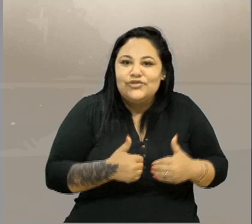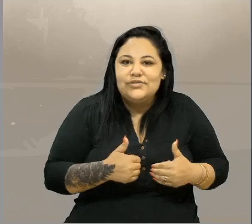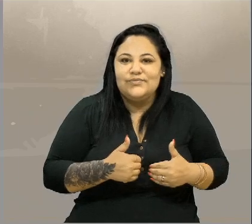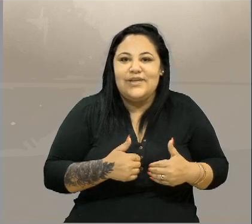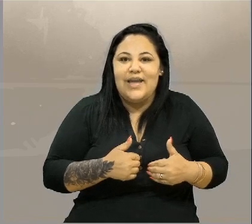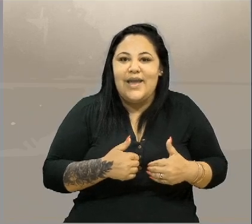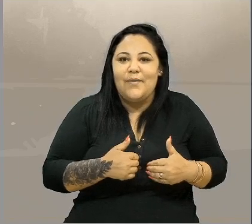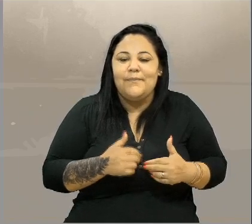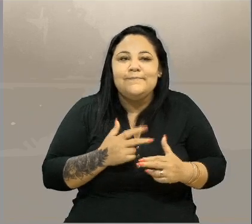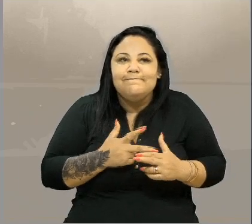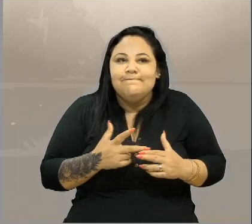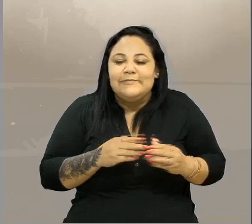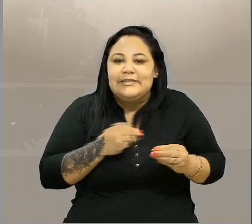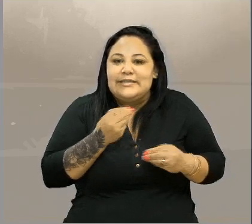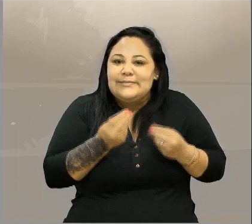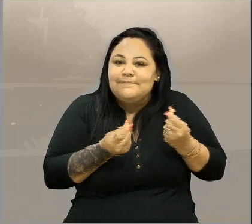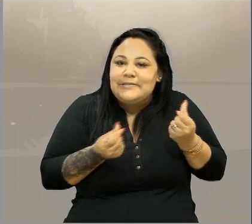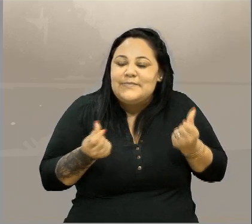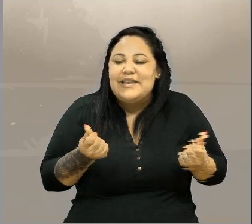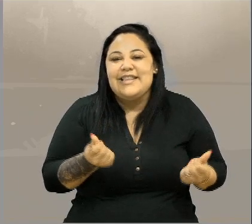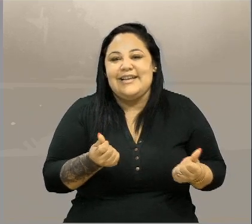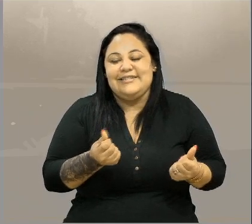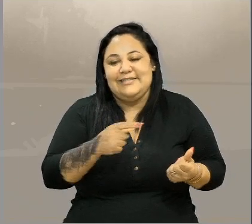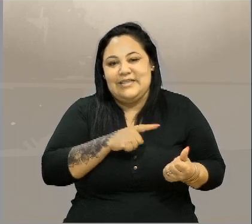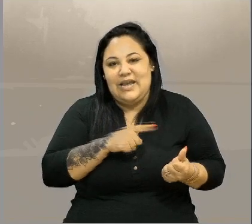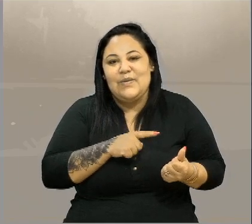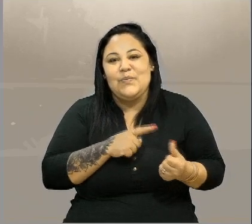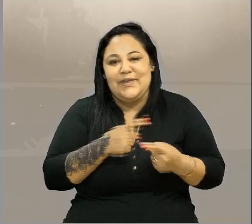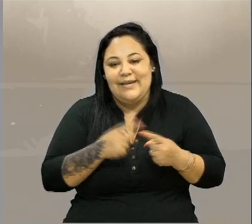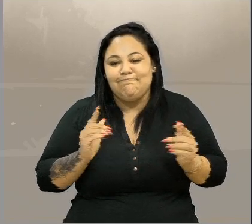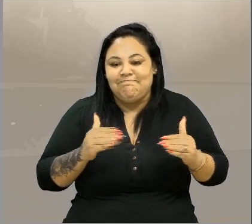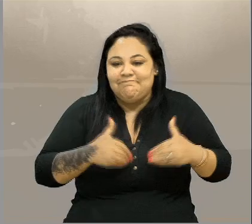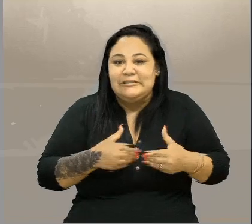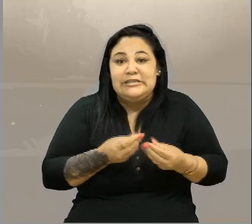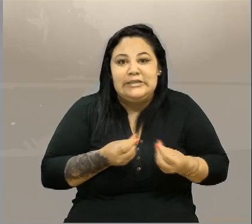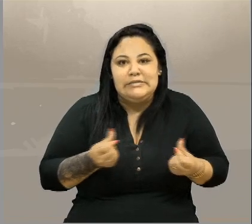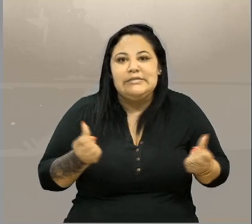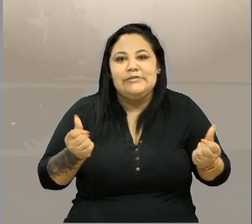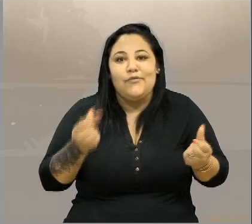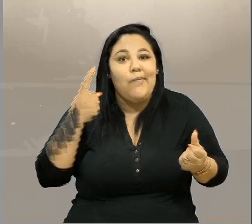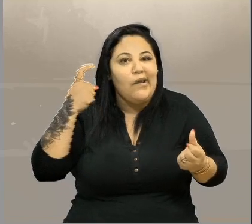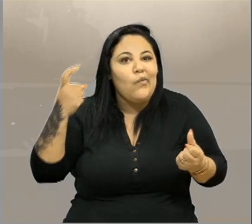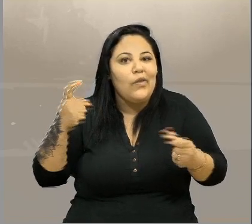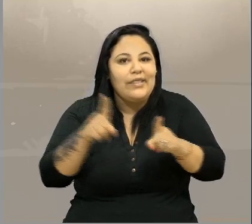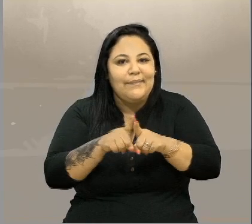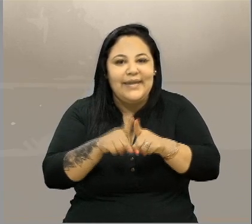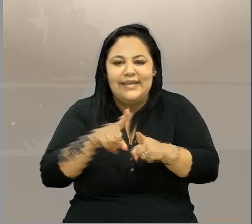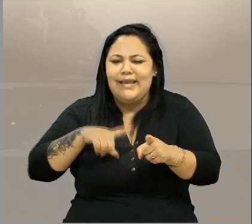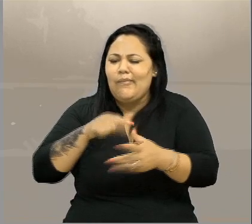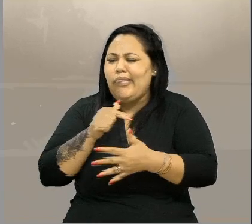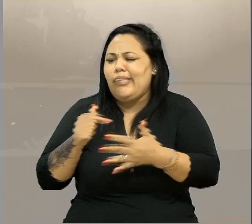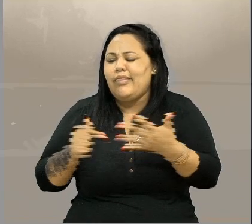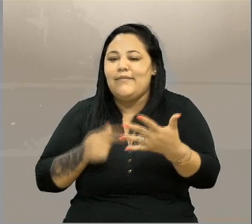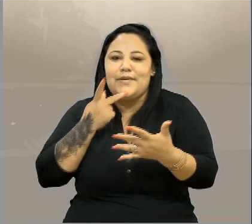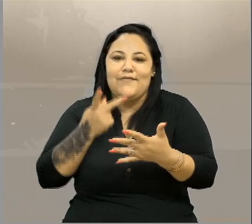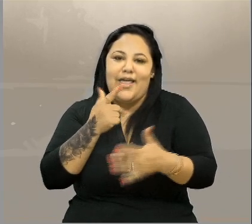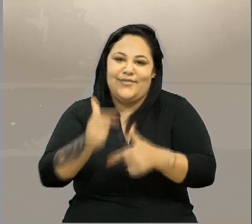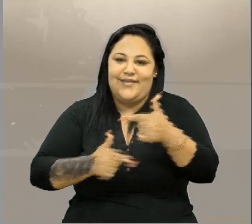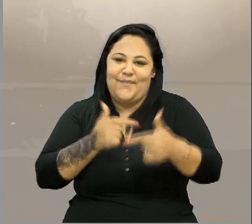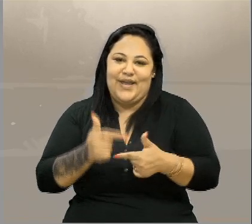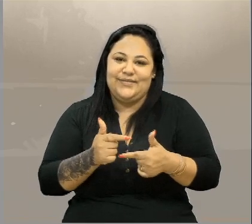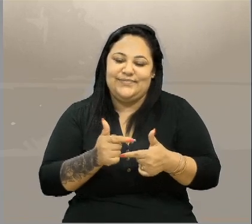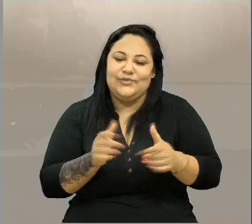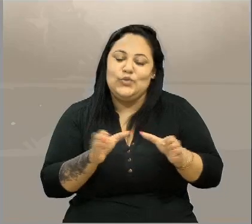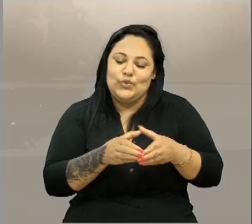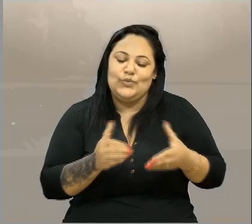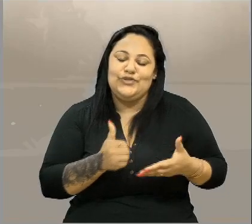ela é importantíssima, e eu teria inúmeras, né, ações para pontuar aqui, referente ao trabalho da frente parlamentar.